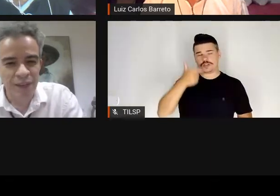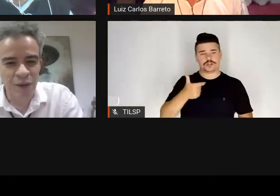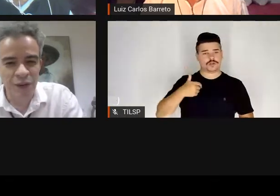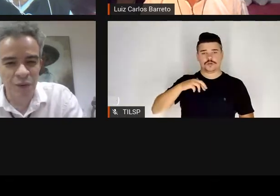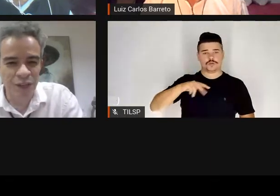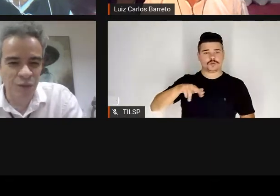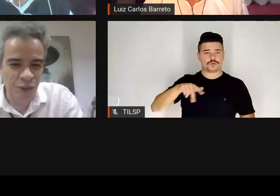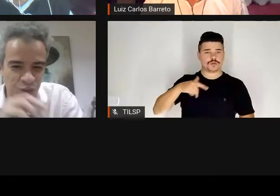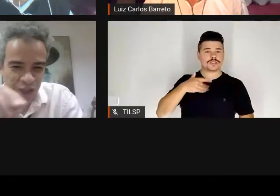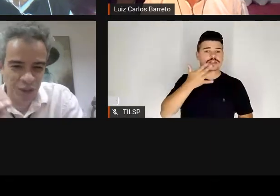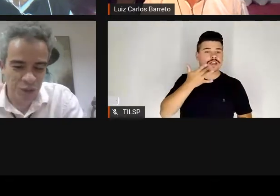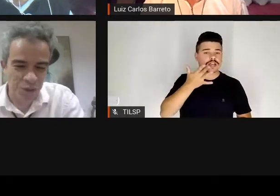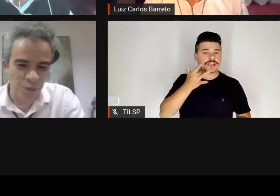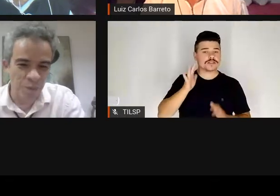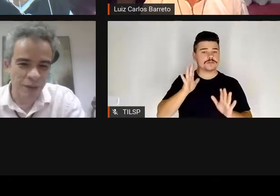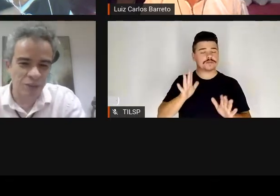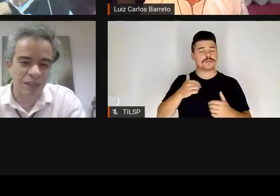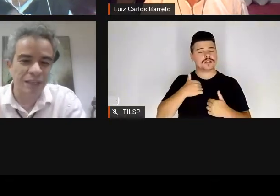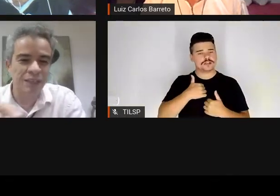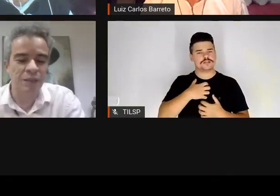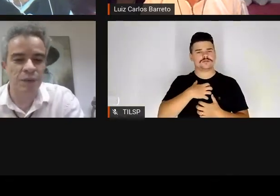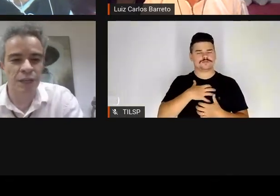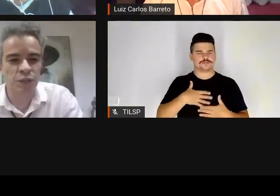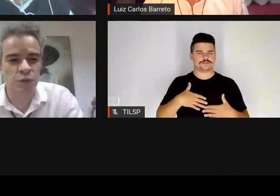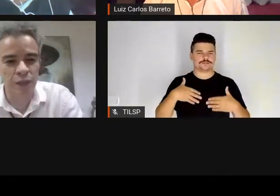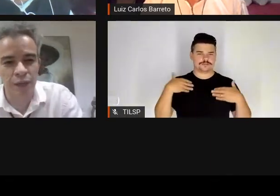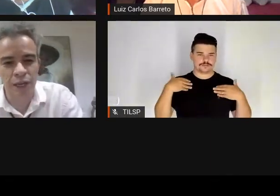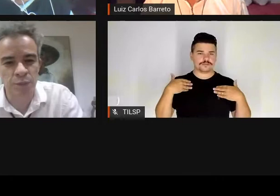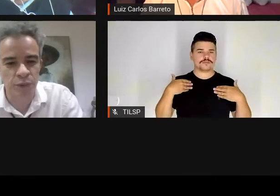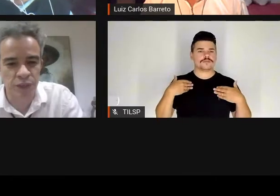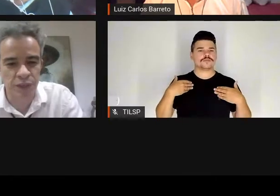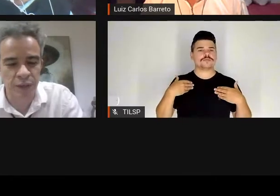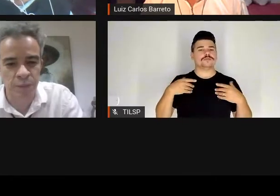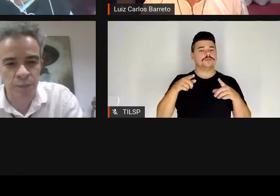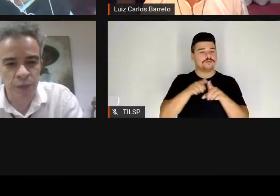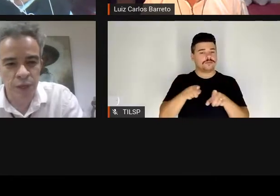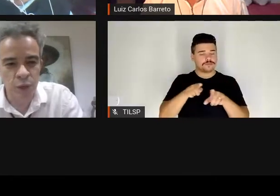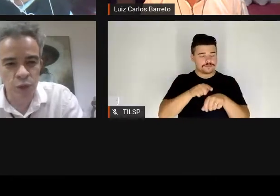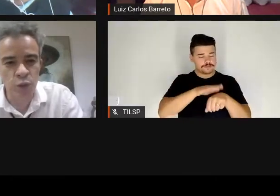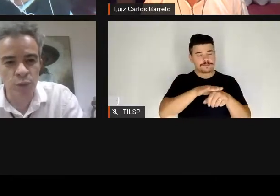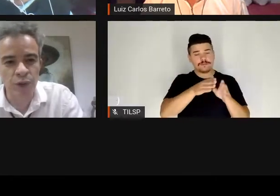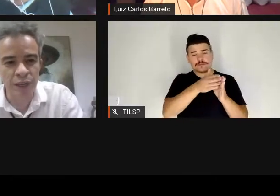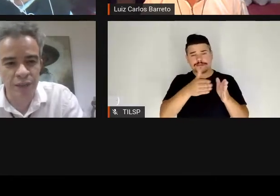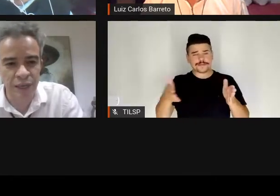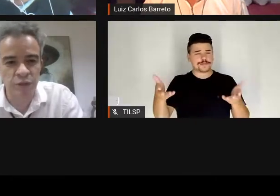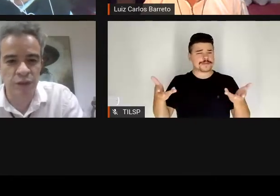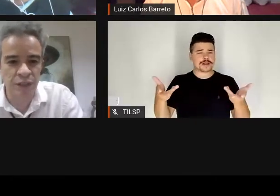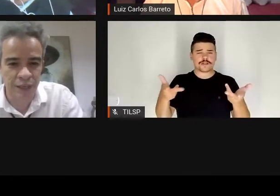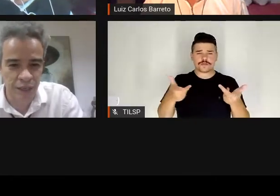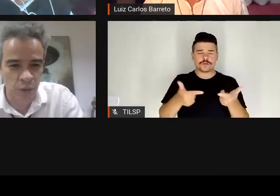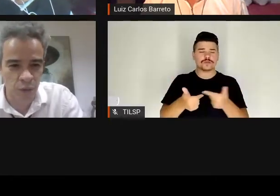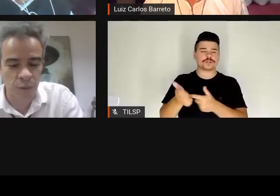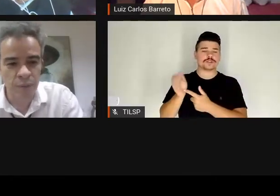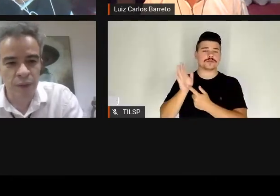brasileira. Eu creio que um dos seus momentos ali de cimentos foi a exposição que o Instituto Moreira